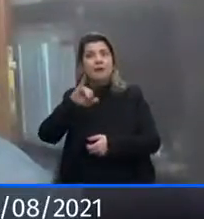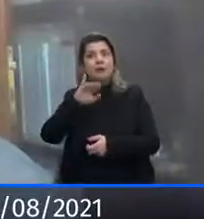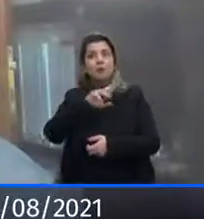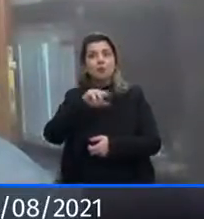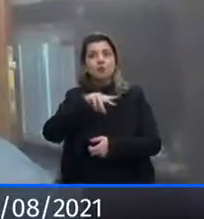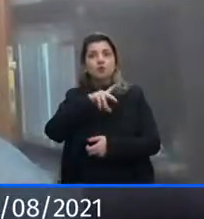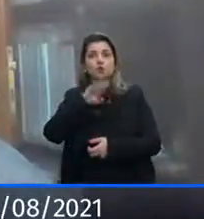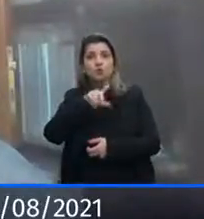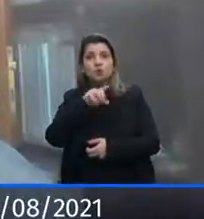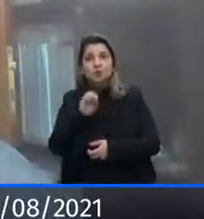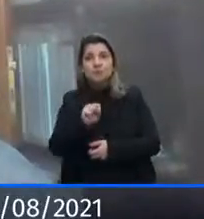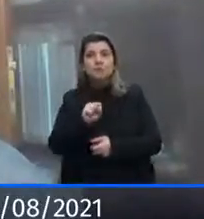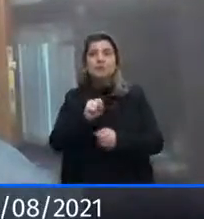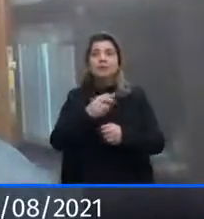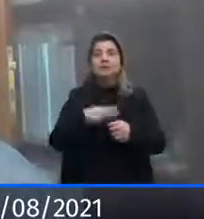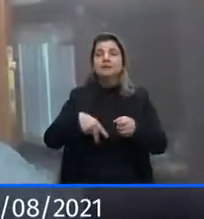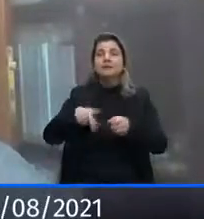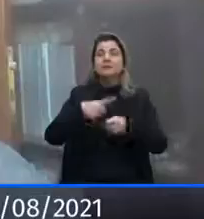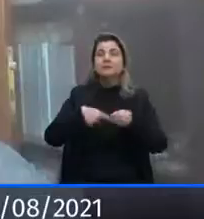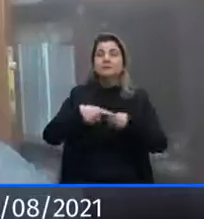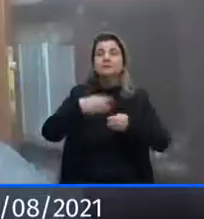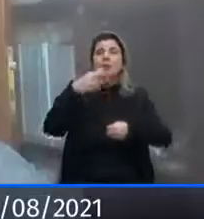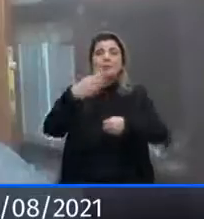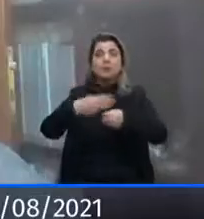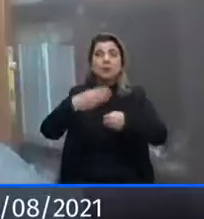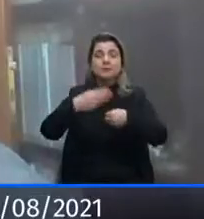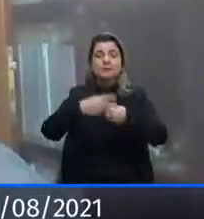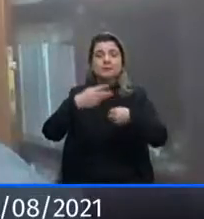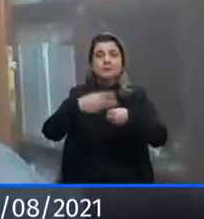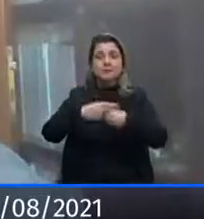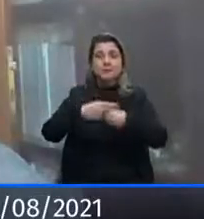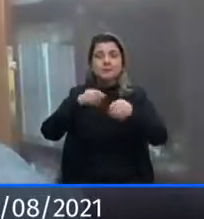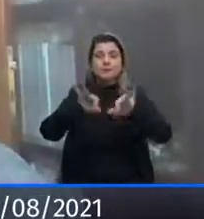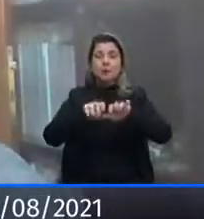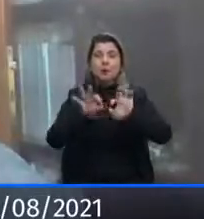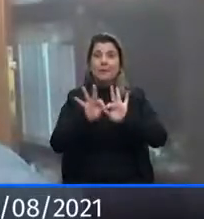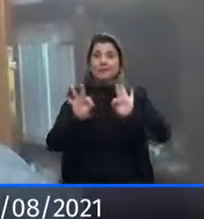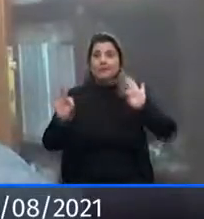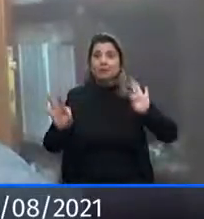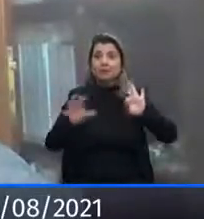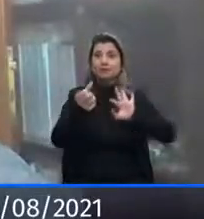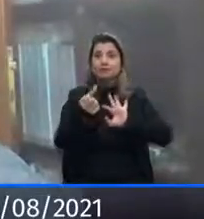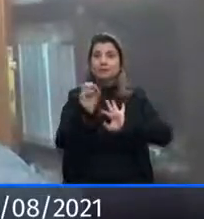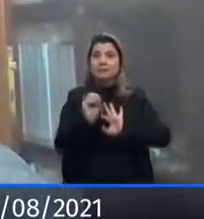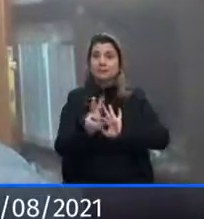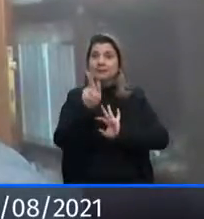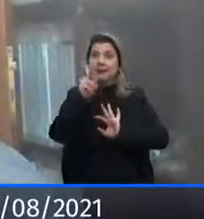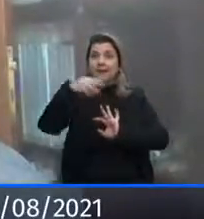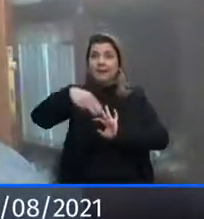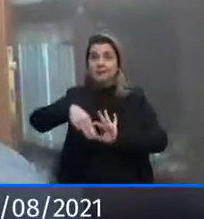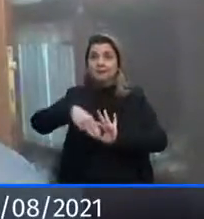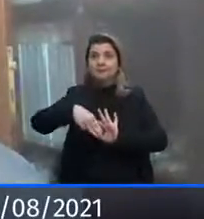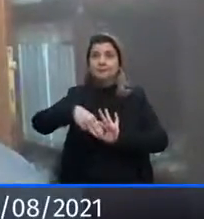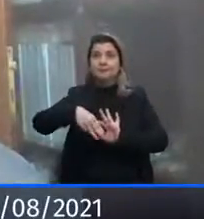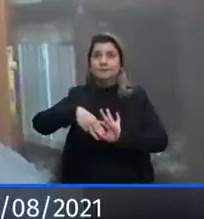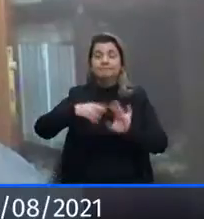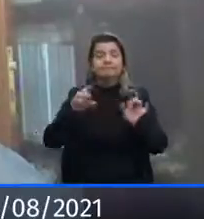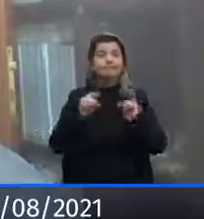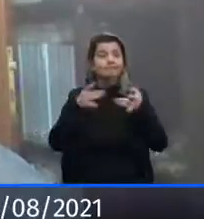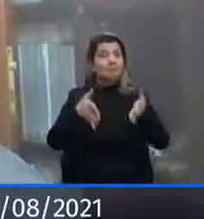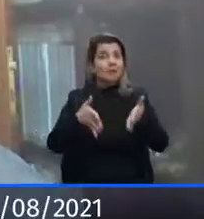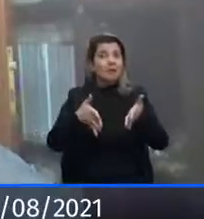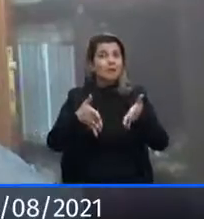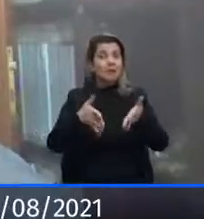Santo Antônio das Missões, município este localizado a uma distância de 60 quilômetros. Cabe destacar